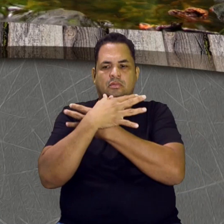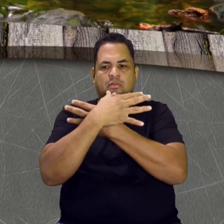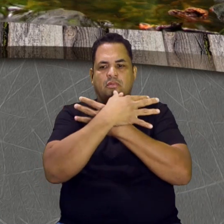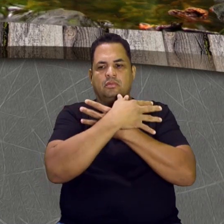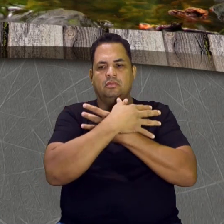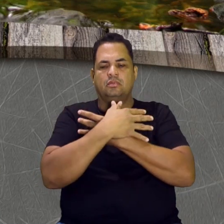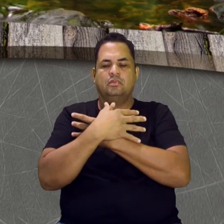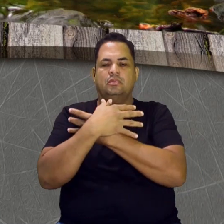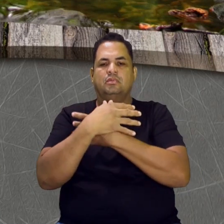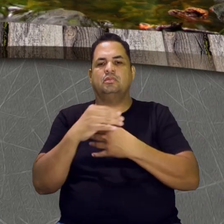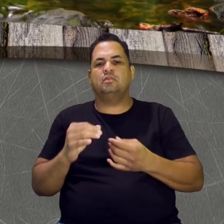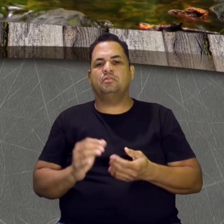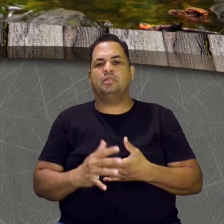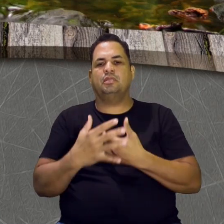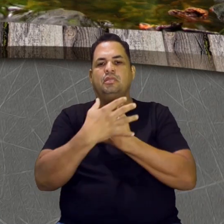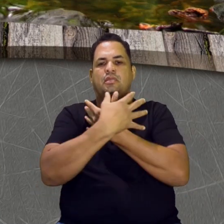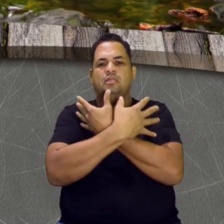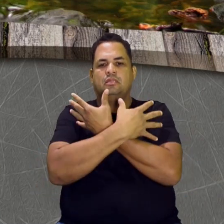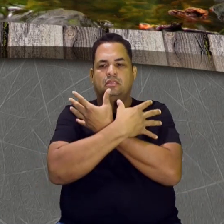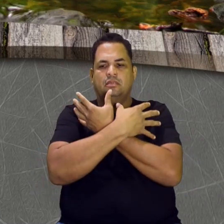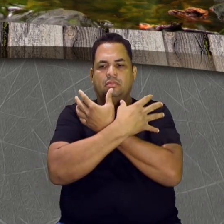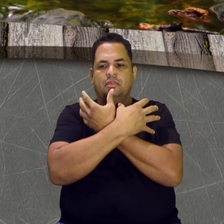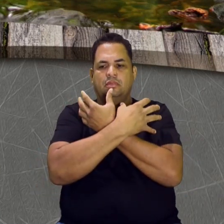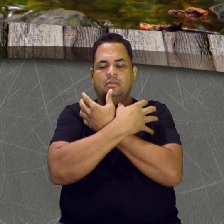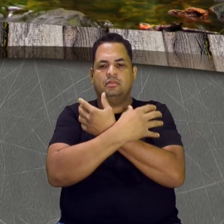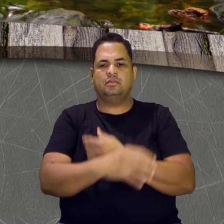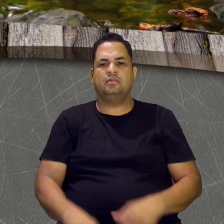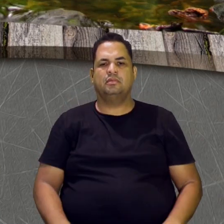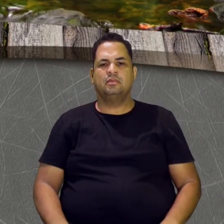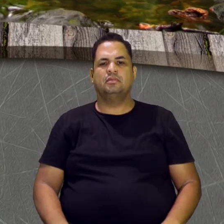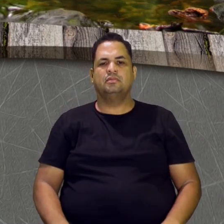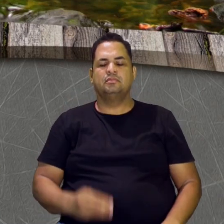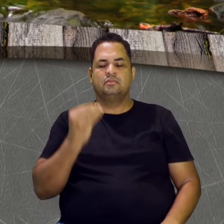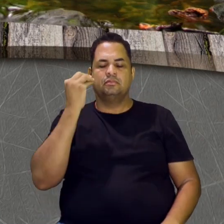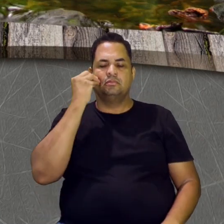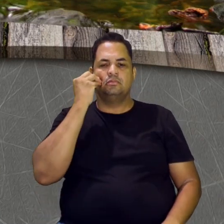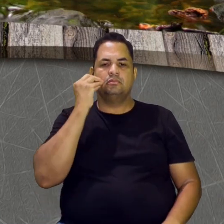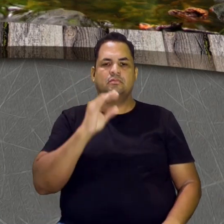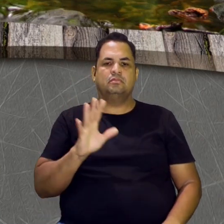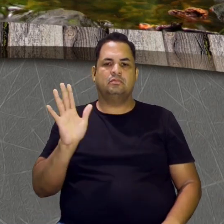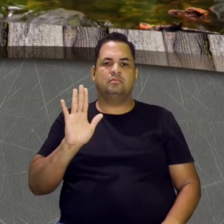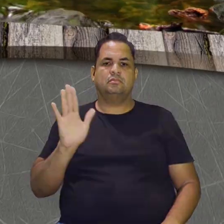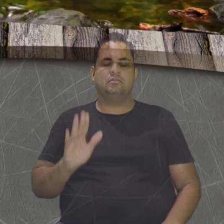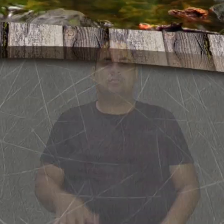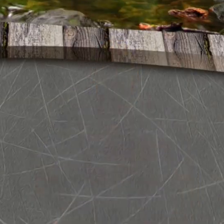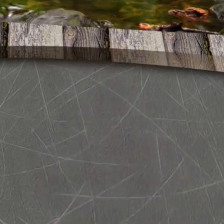Então a gente te aguarda para o nosso próximo encontro. Beijinhos, tchau, tchau!